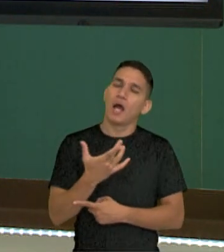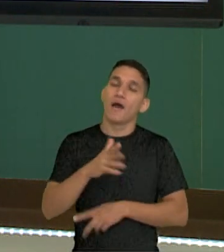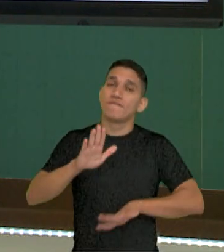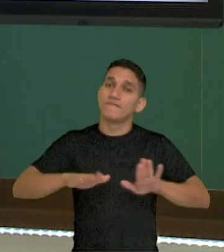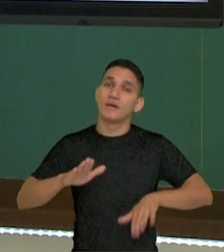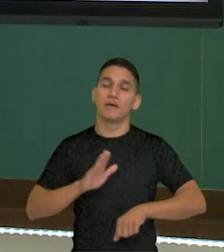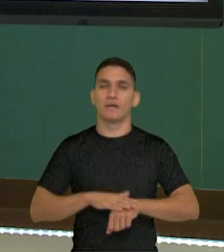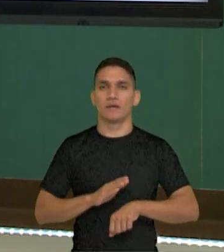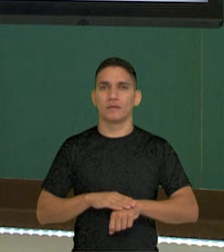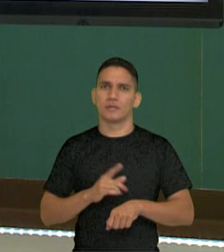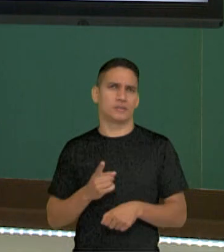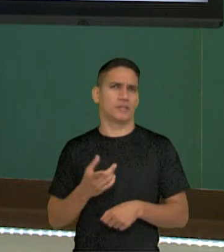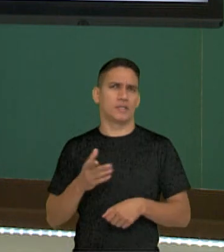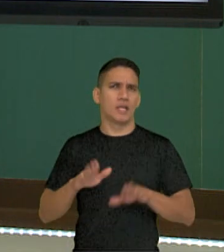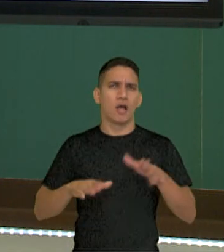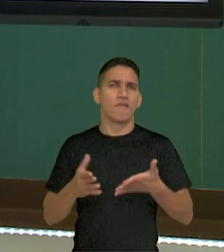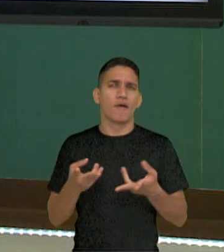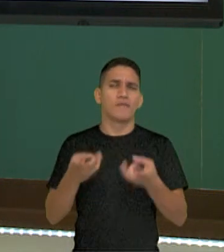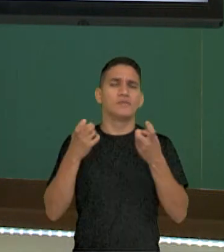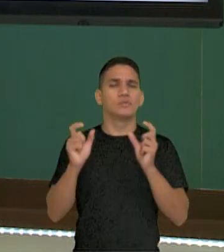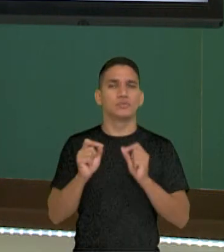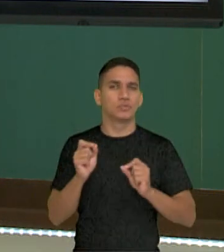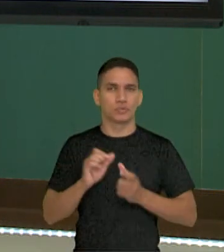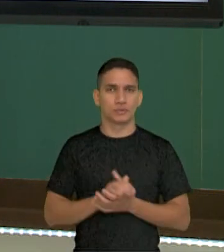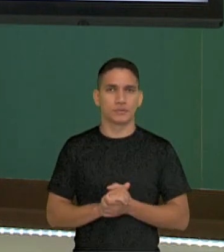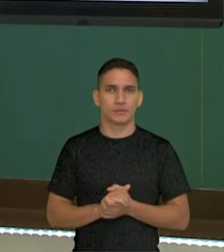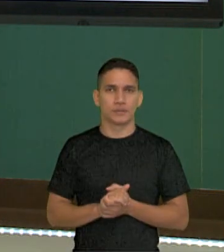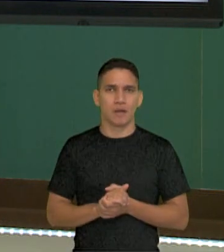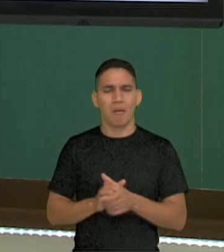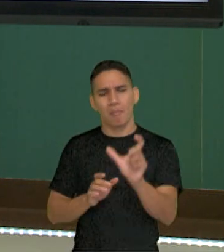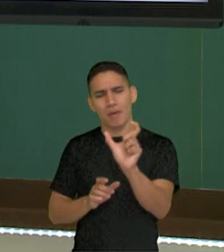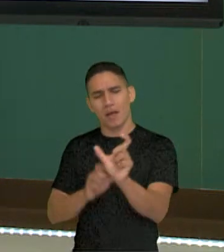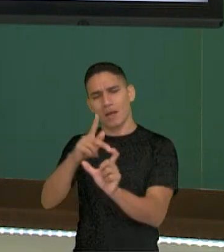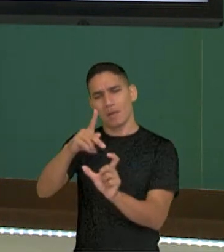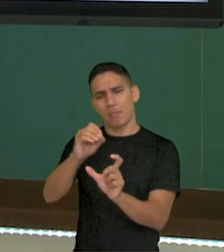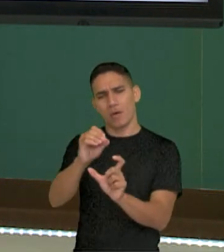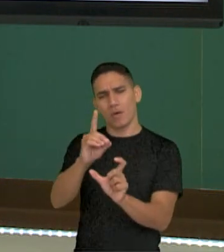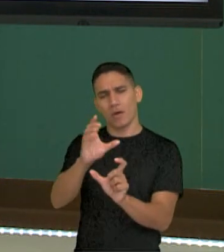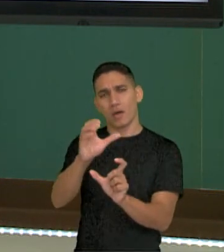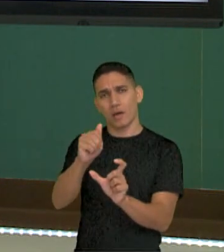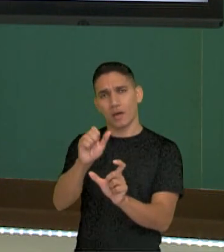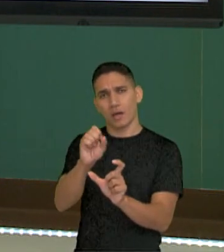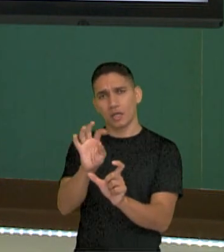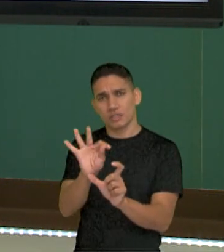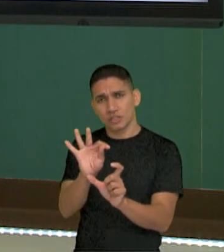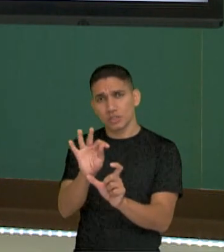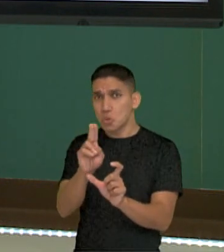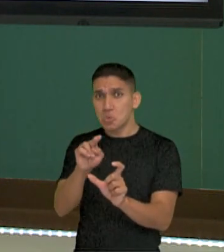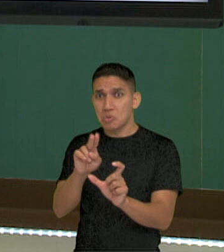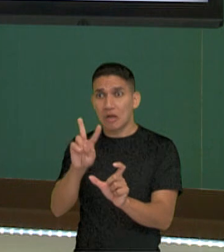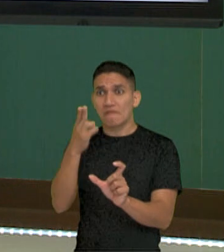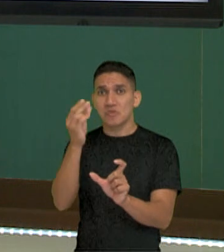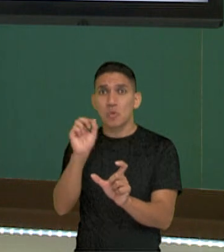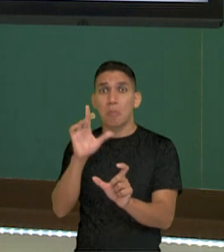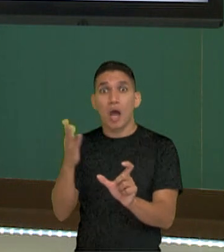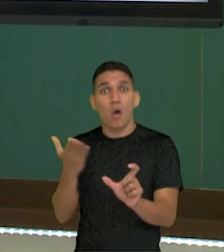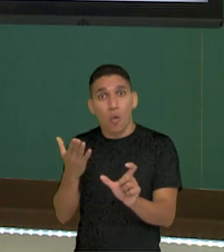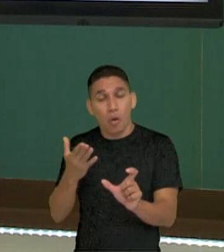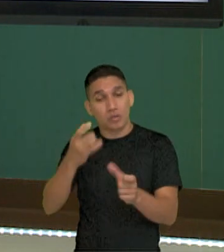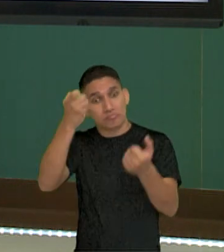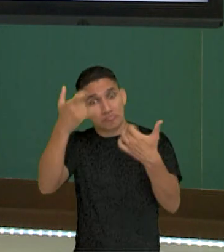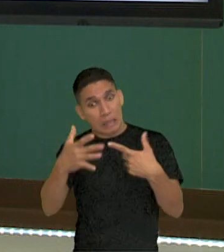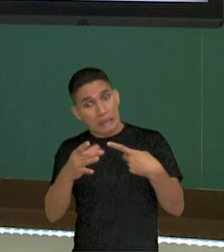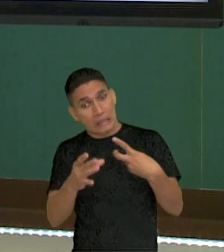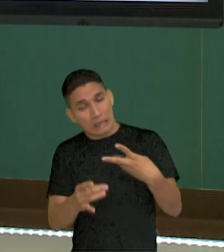vezes nem ouviram, né, falar dessa palavra podcast e hoje vocês aprenderam tanta coisa e até